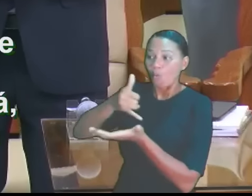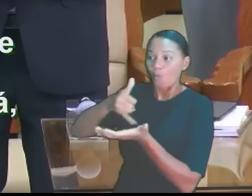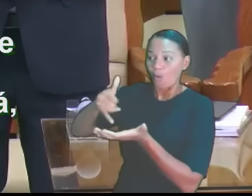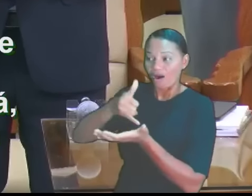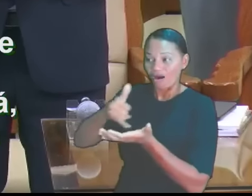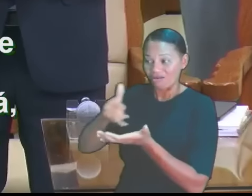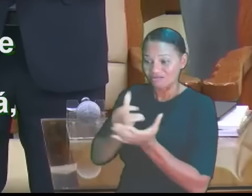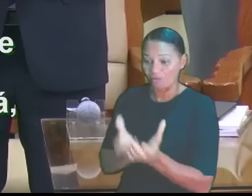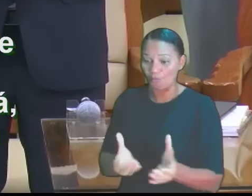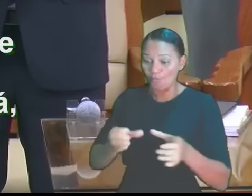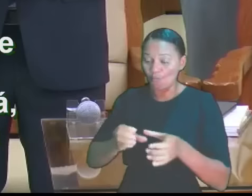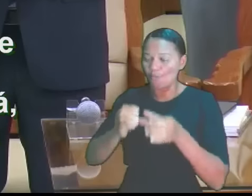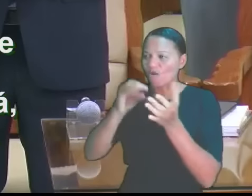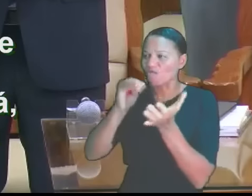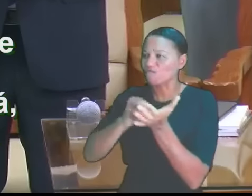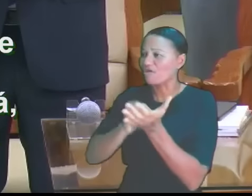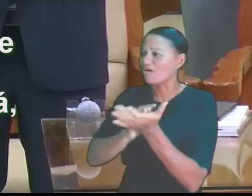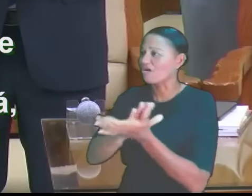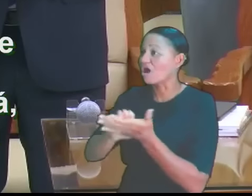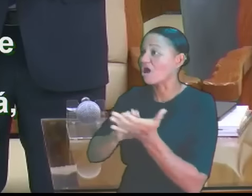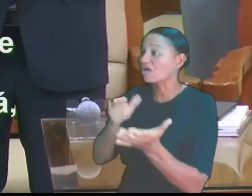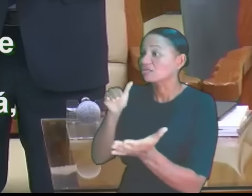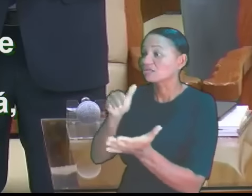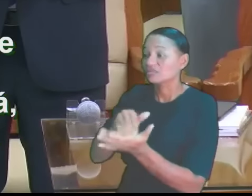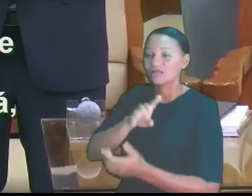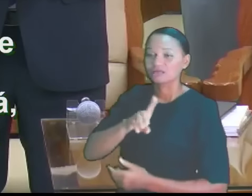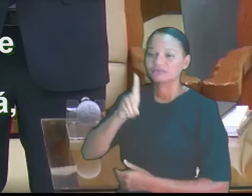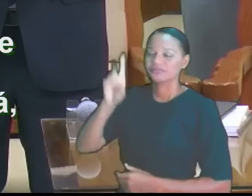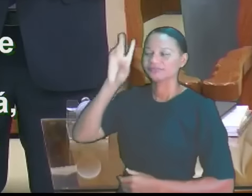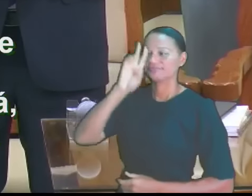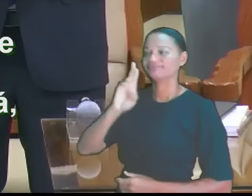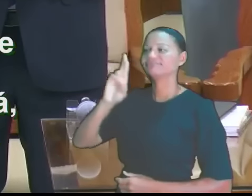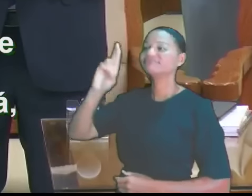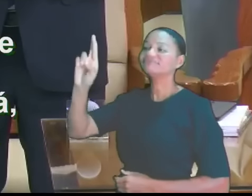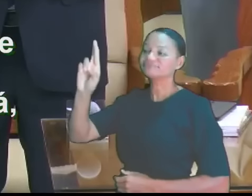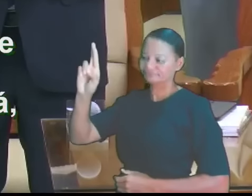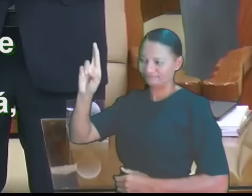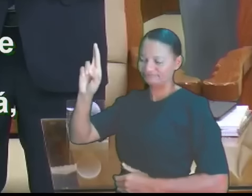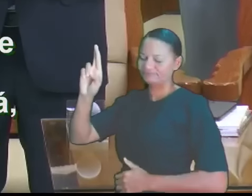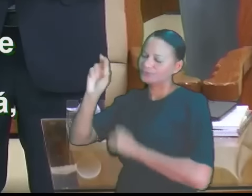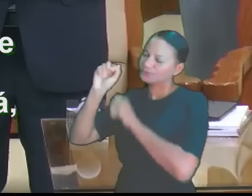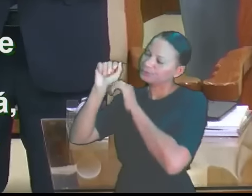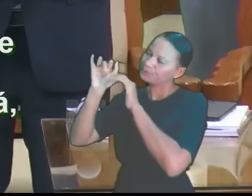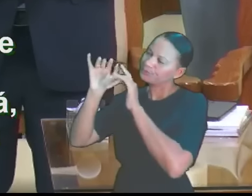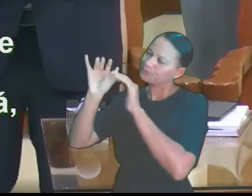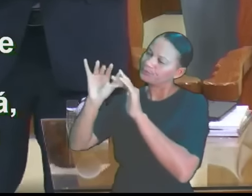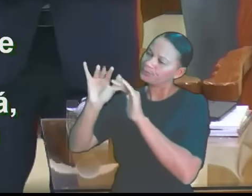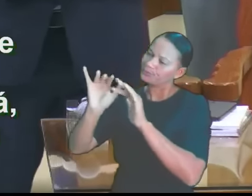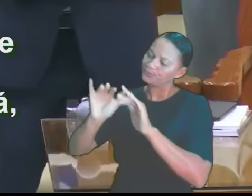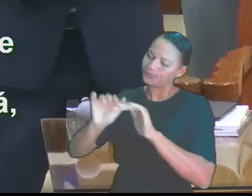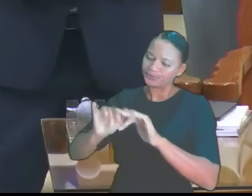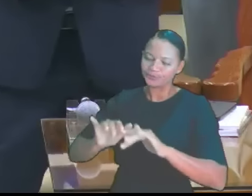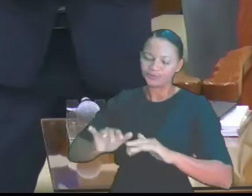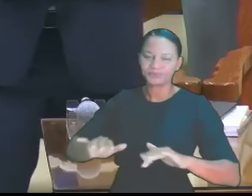faltará, até o dia que o Senhor dê chuva sobre a